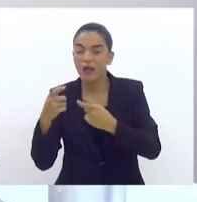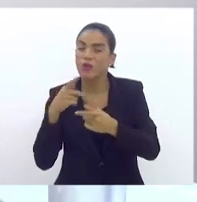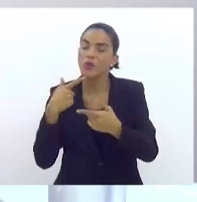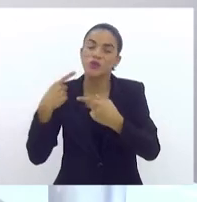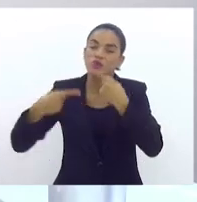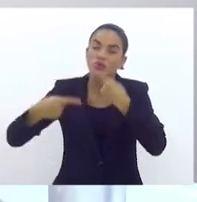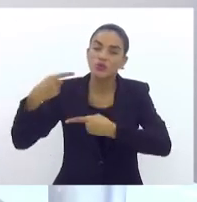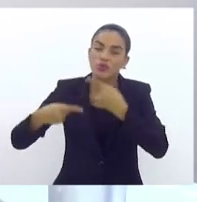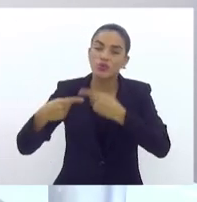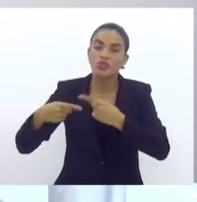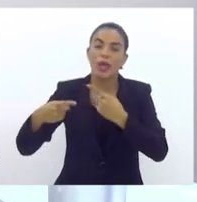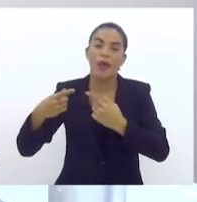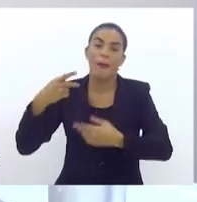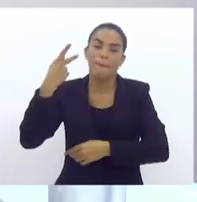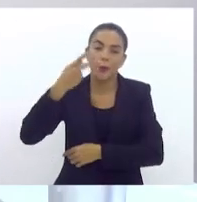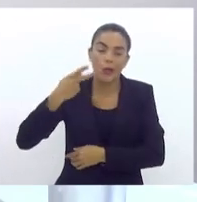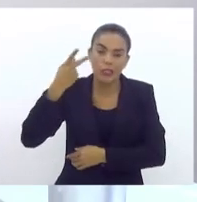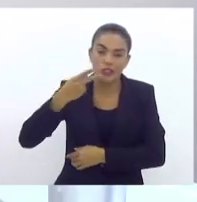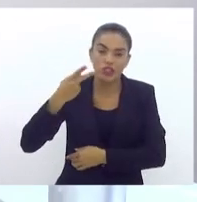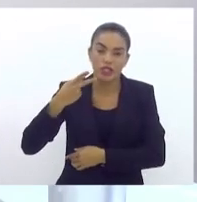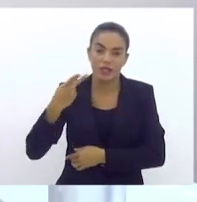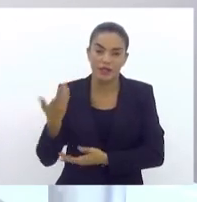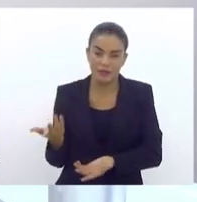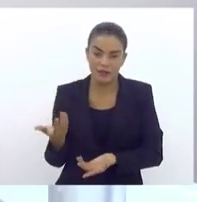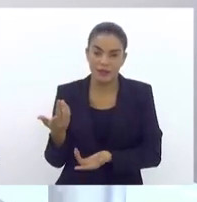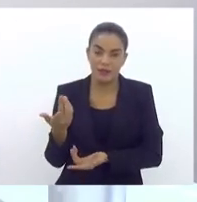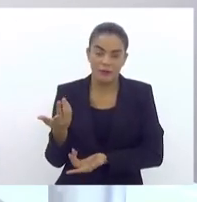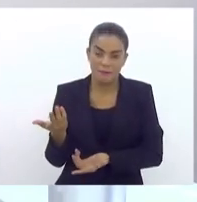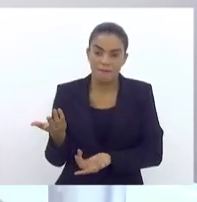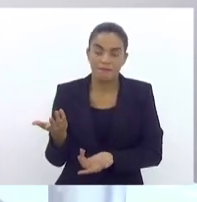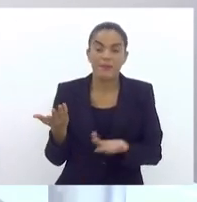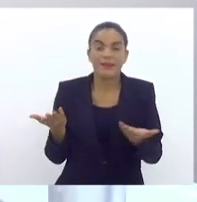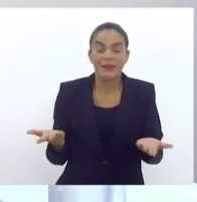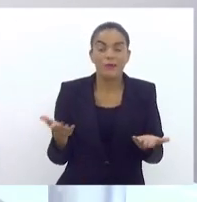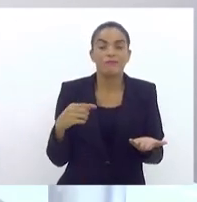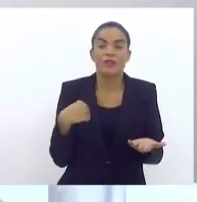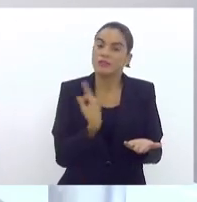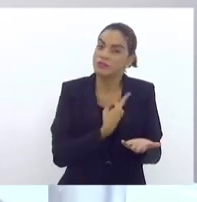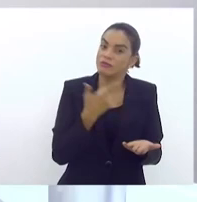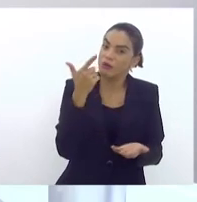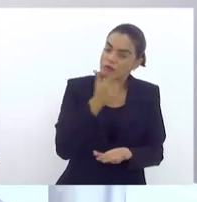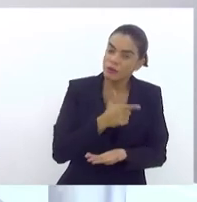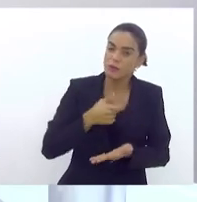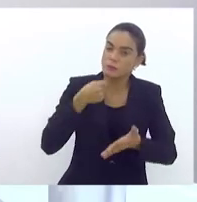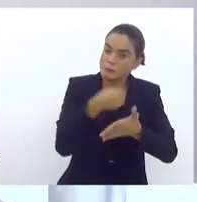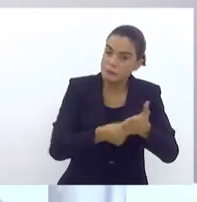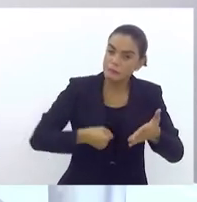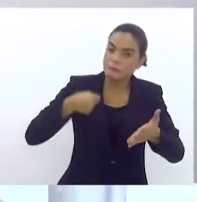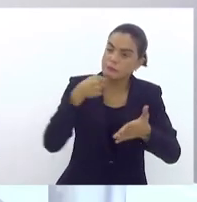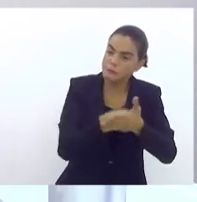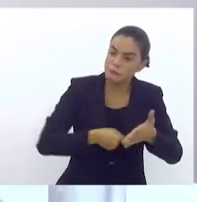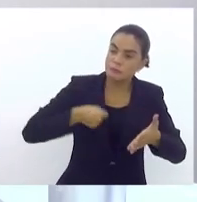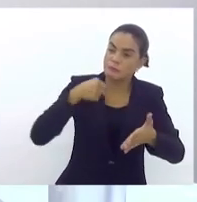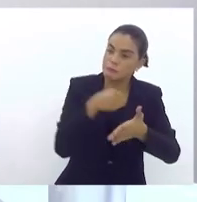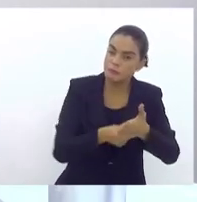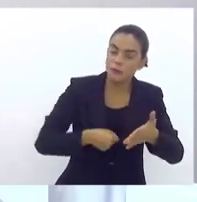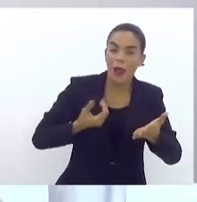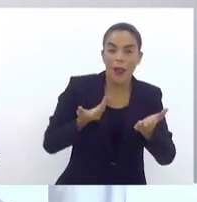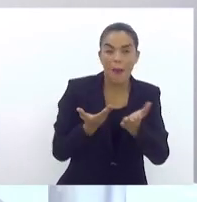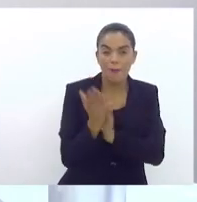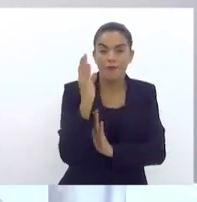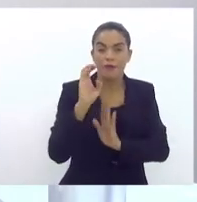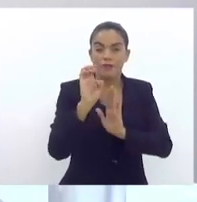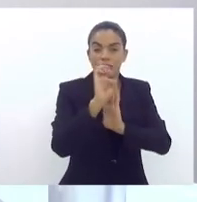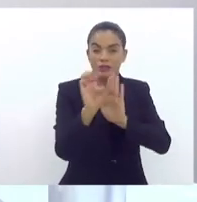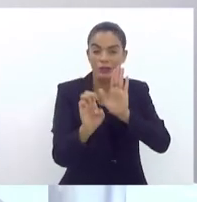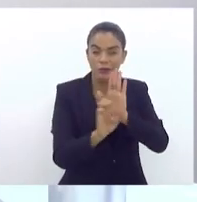se discutia que era violência política e nós estávamos ali discutindo e a gente conseguiu com muitas duras penas aprovar